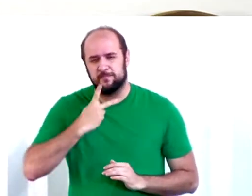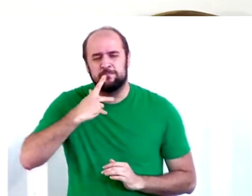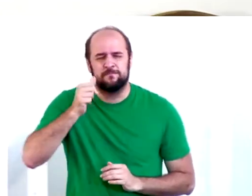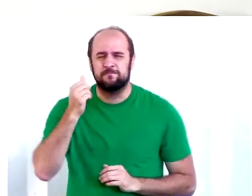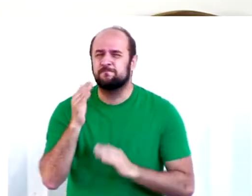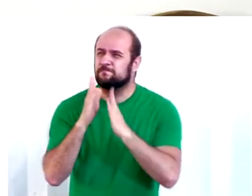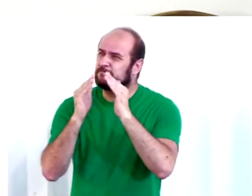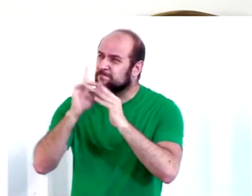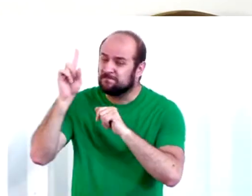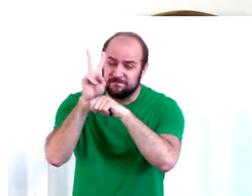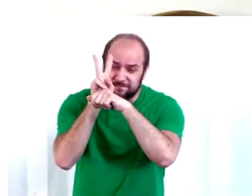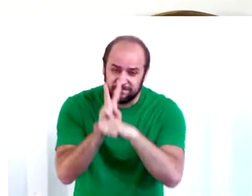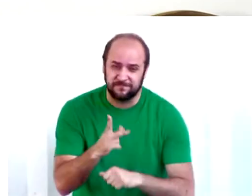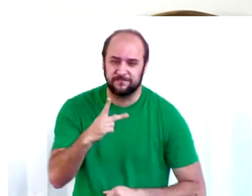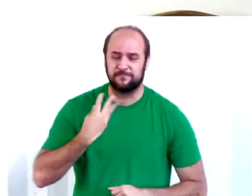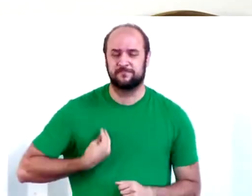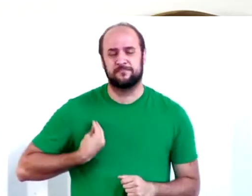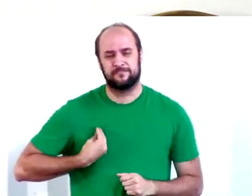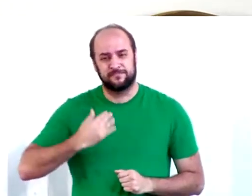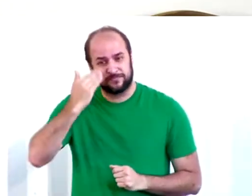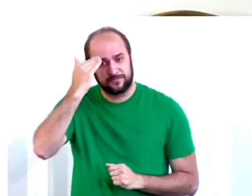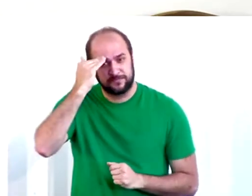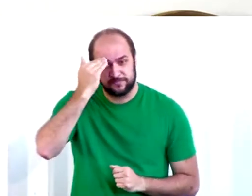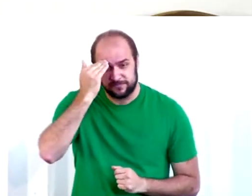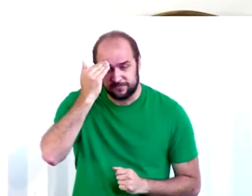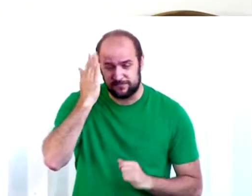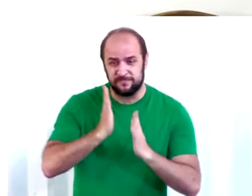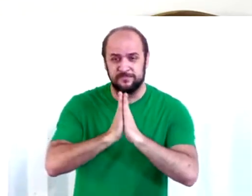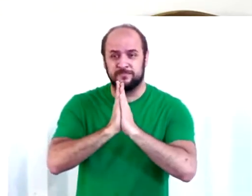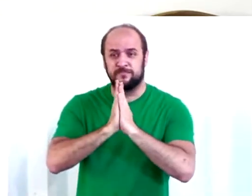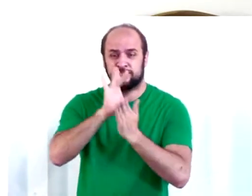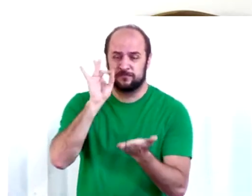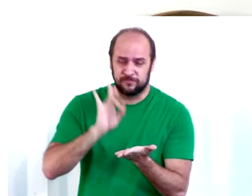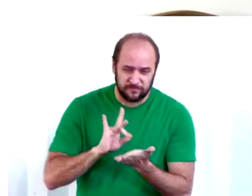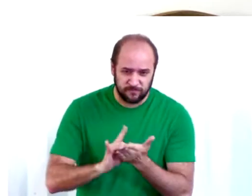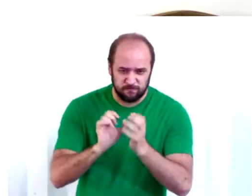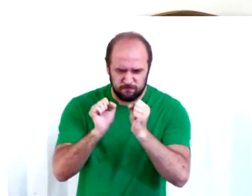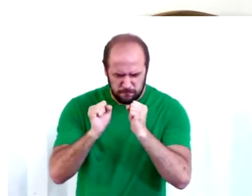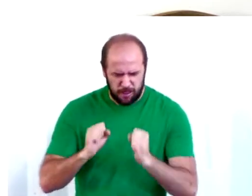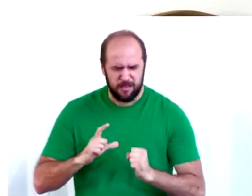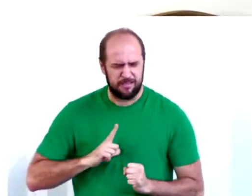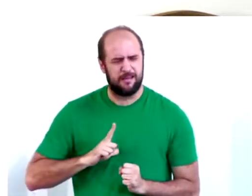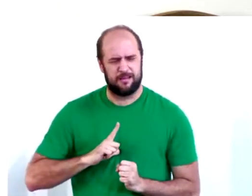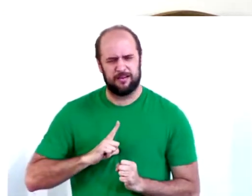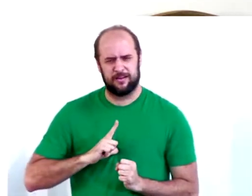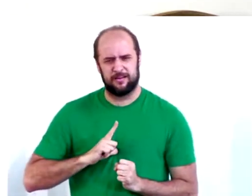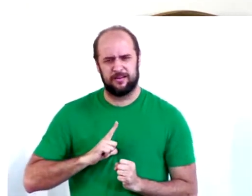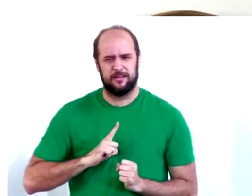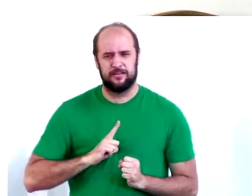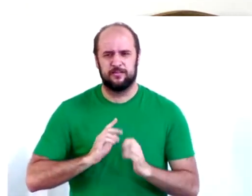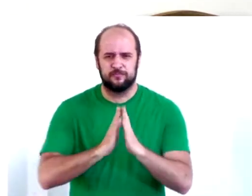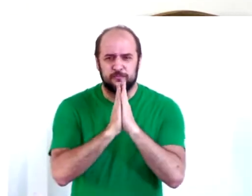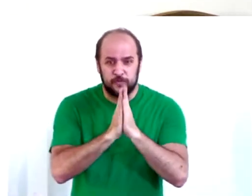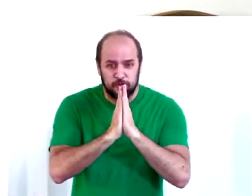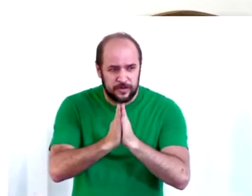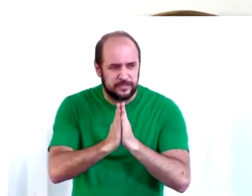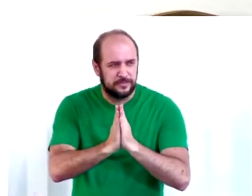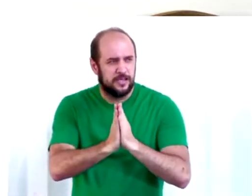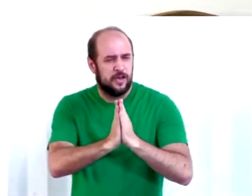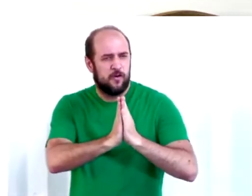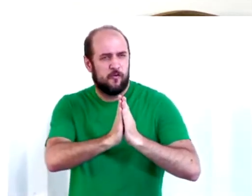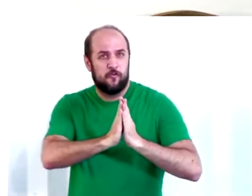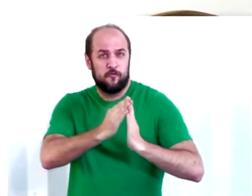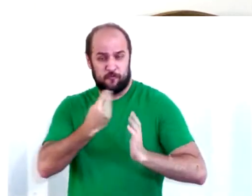vocês, eles entendem que a oração realmente tem poder, a oração, ela abre as chaves